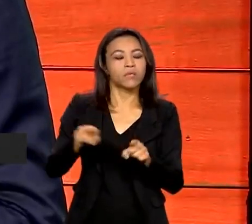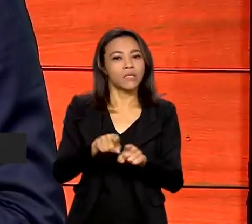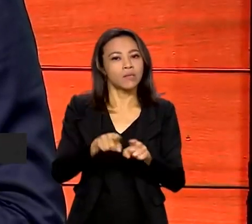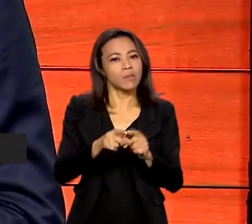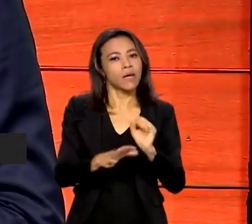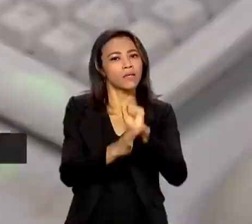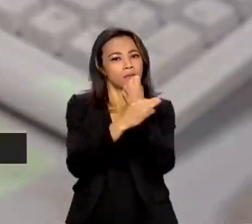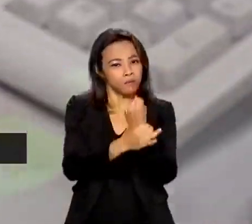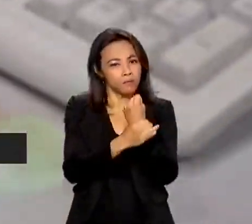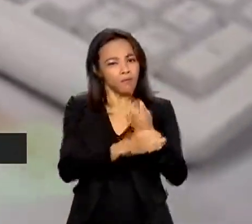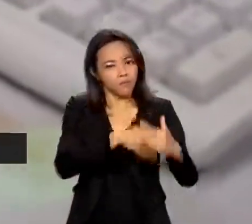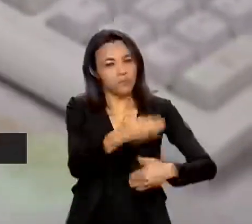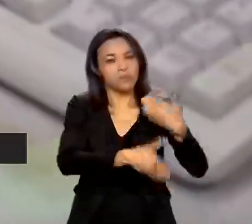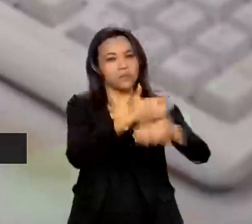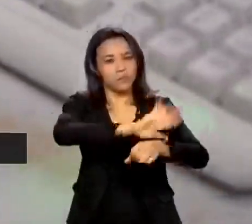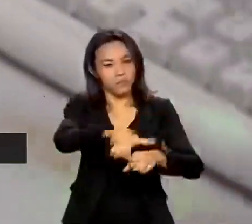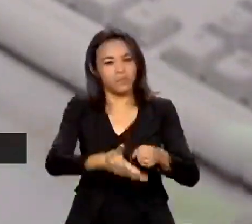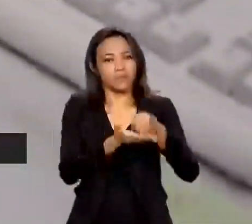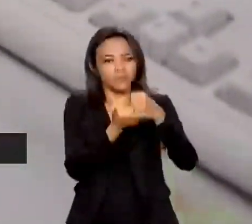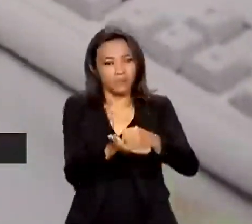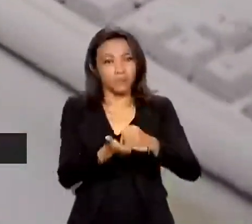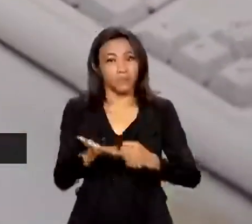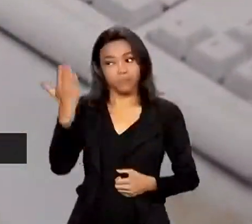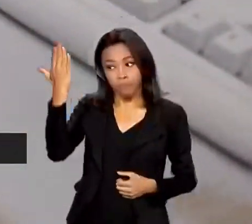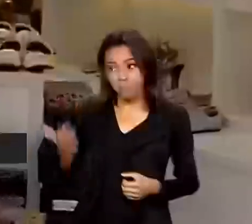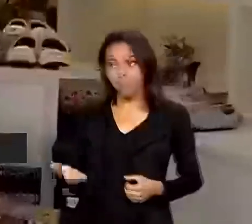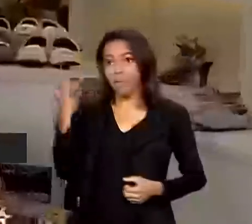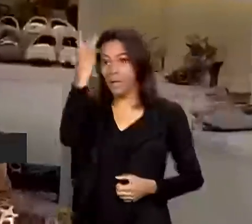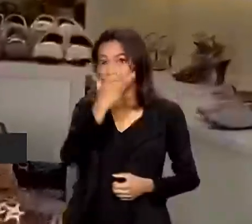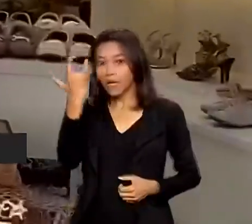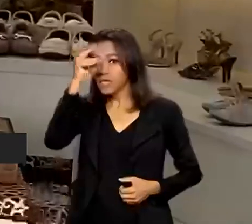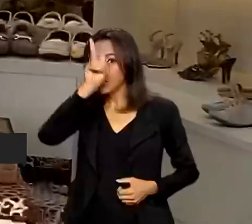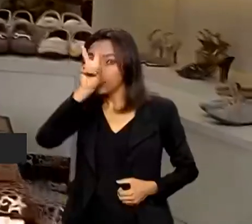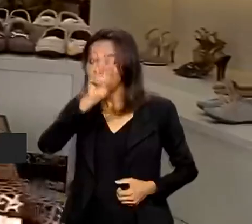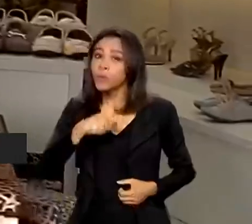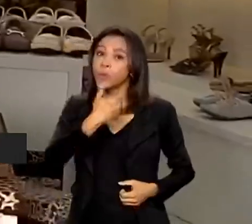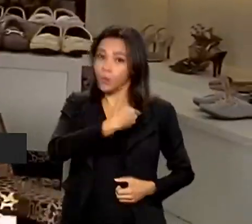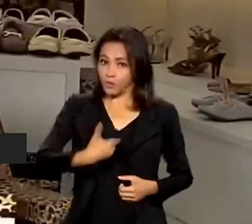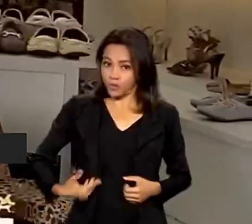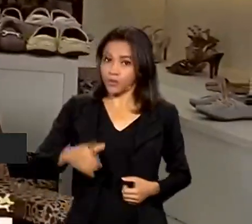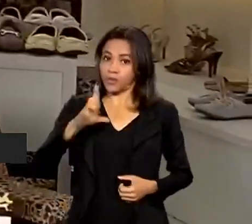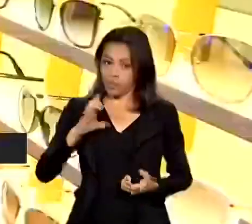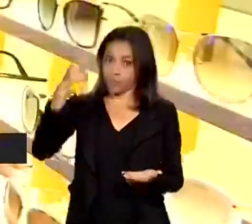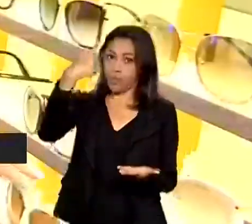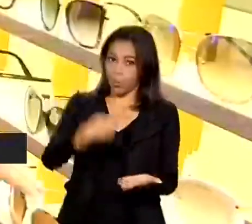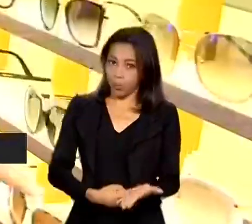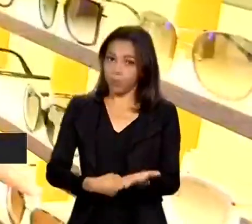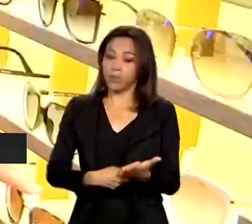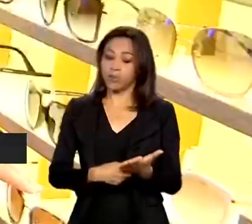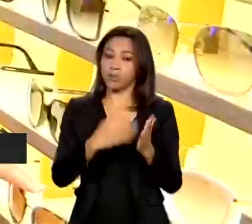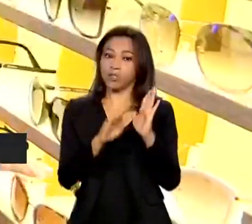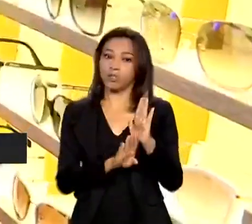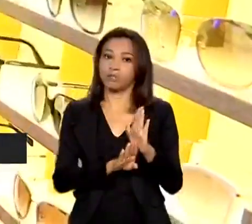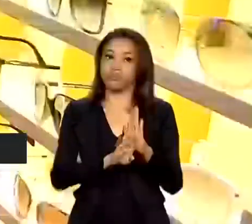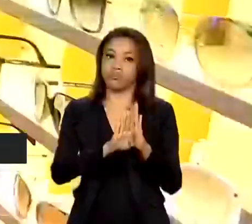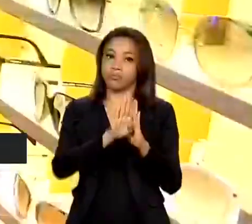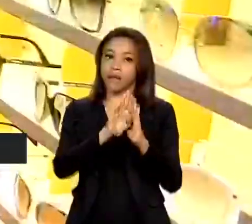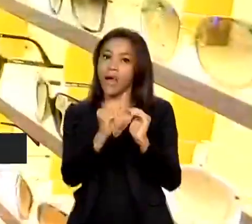crescimento sustentável. Fernando Haddad lembrou que o governo tem um compromisso de crescer acima da média